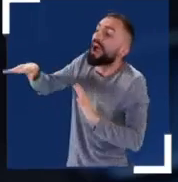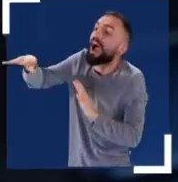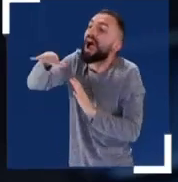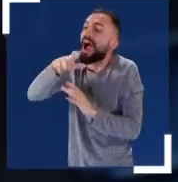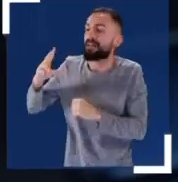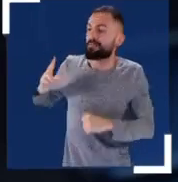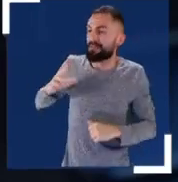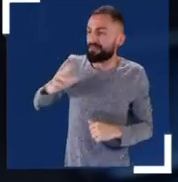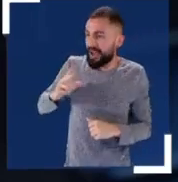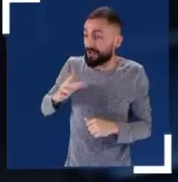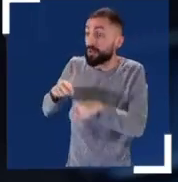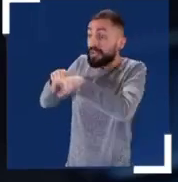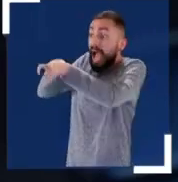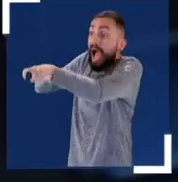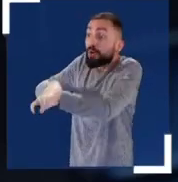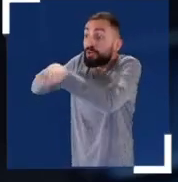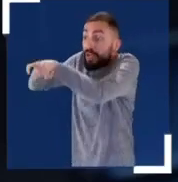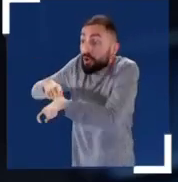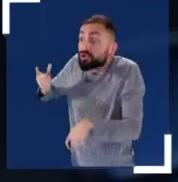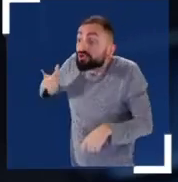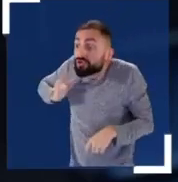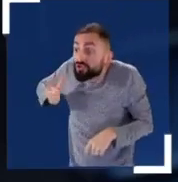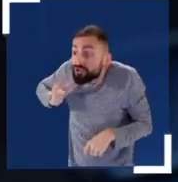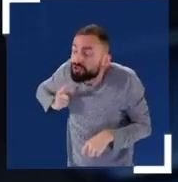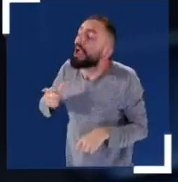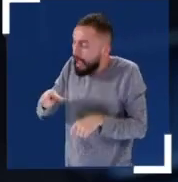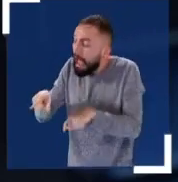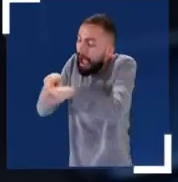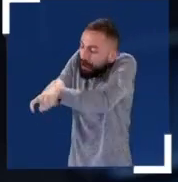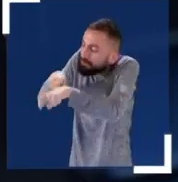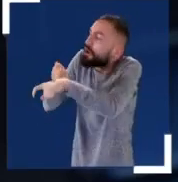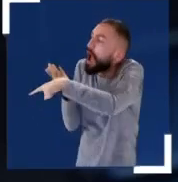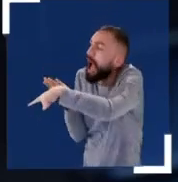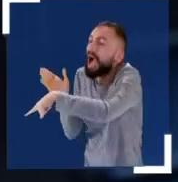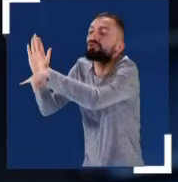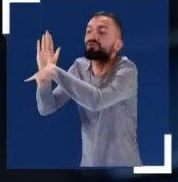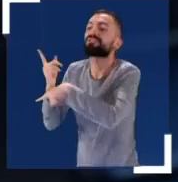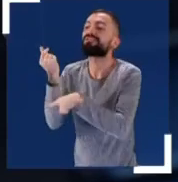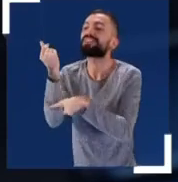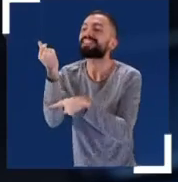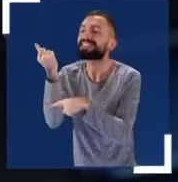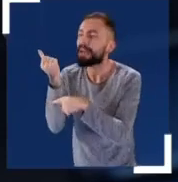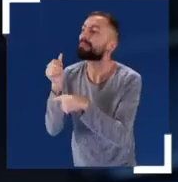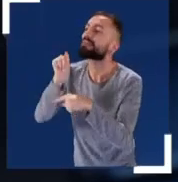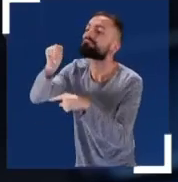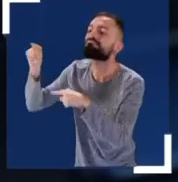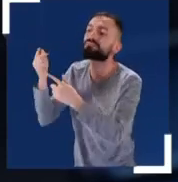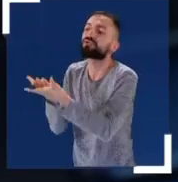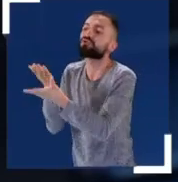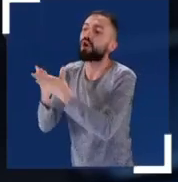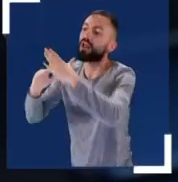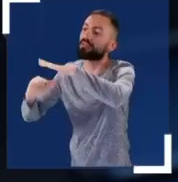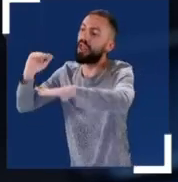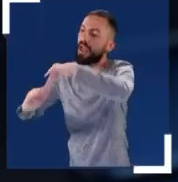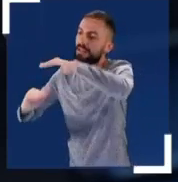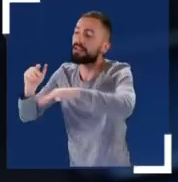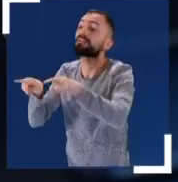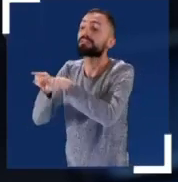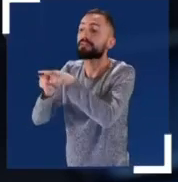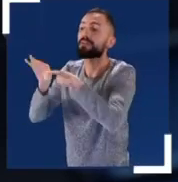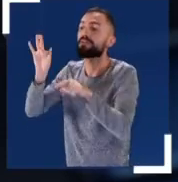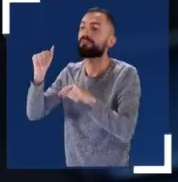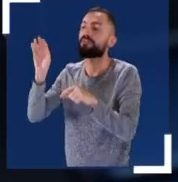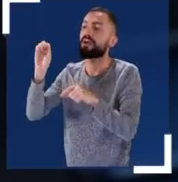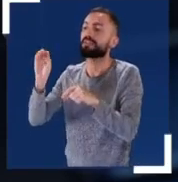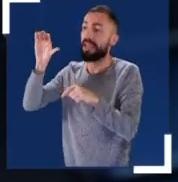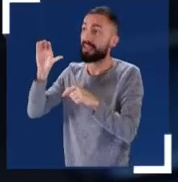agronegócio expandido, nós vamos fazer com que o agronegócio ajude também ao financiamento das escolas técnicas e das FATECs. É assim que funciona em